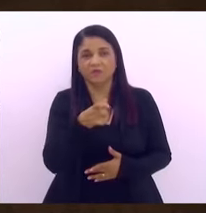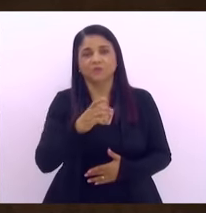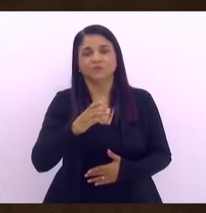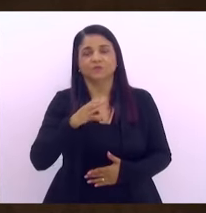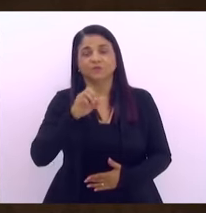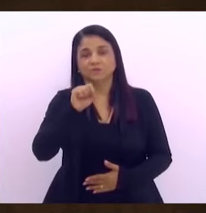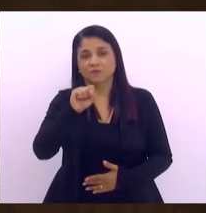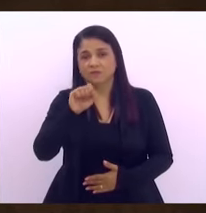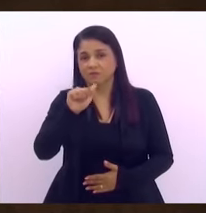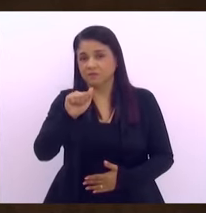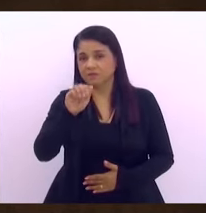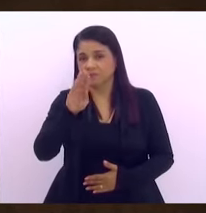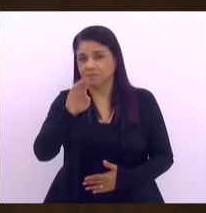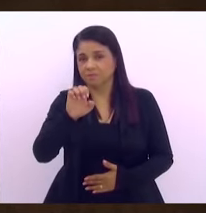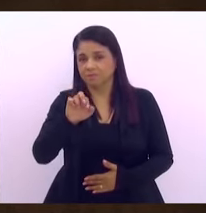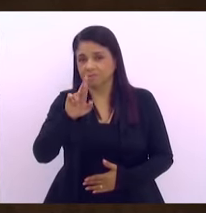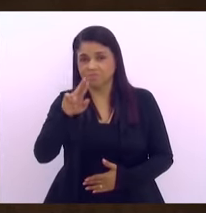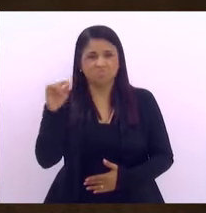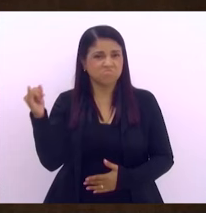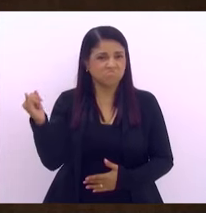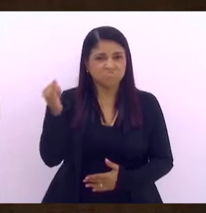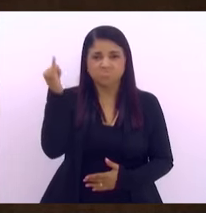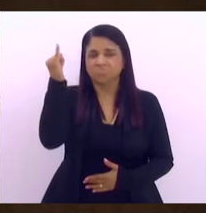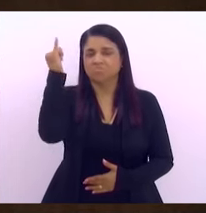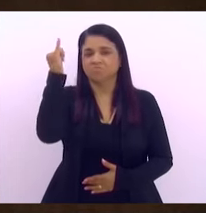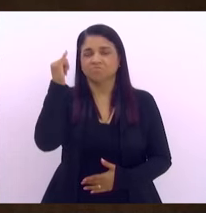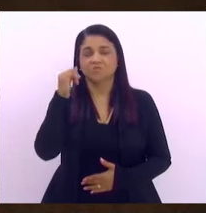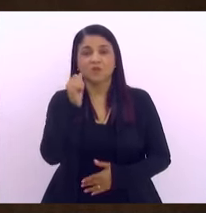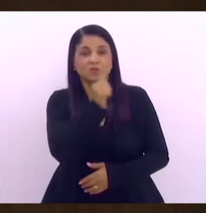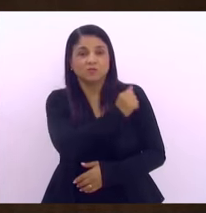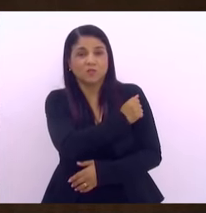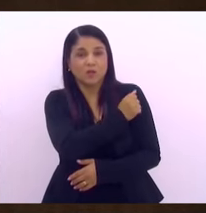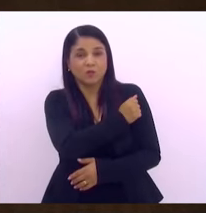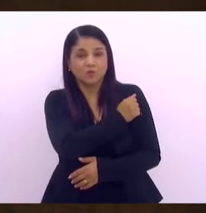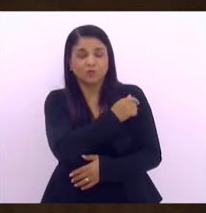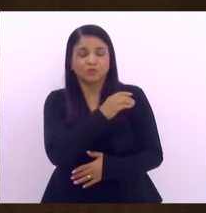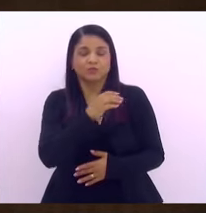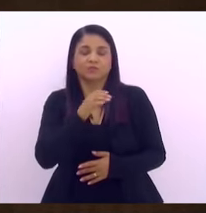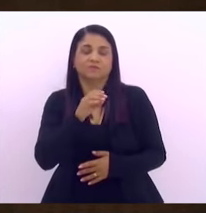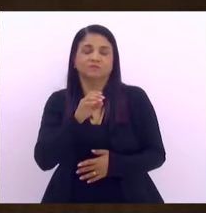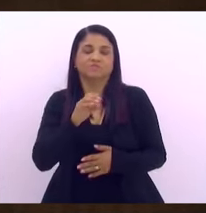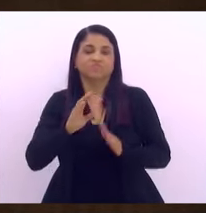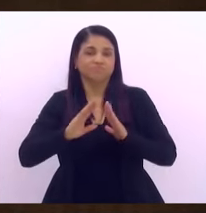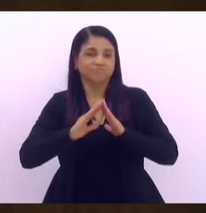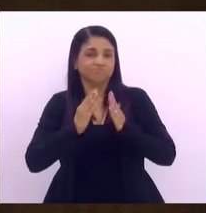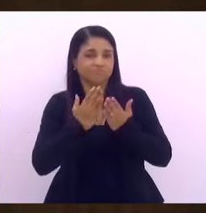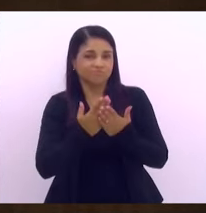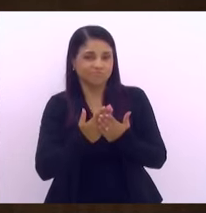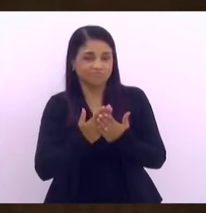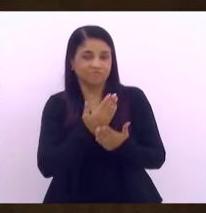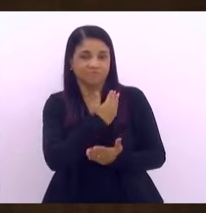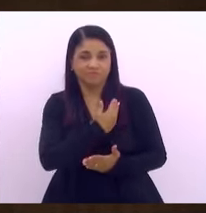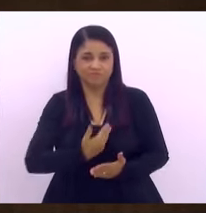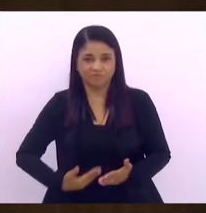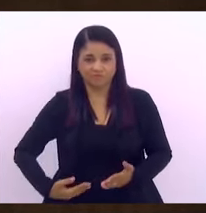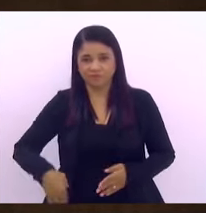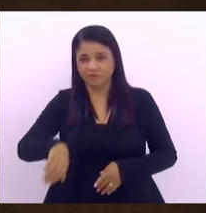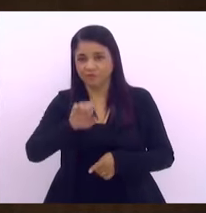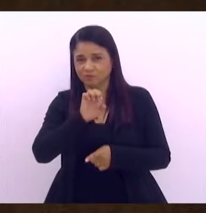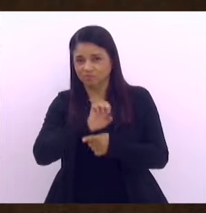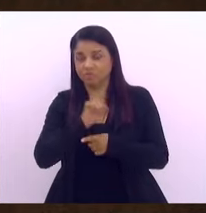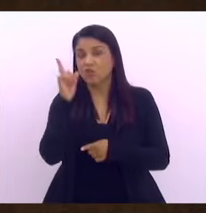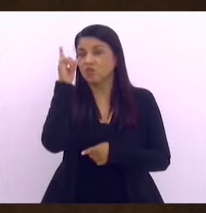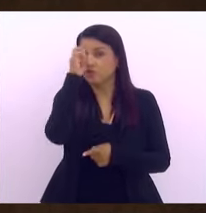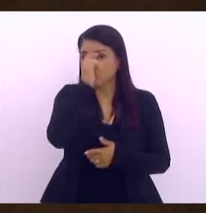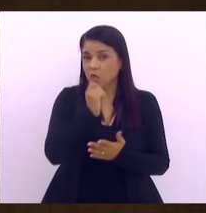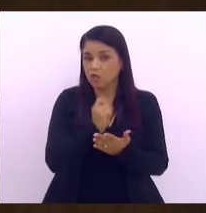realmente é muito importante. Os alunos da rede pública estadual têm dificuldade de adquirir livros para